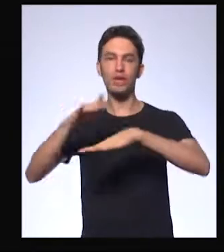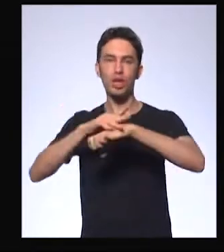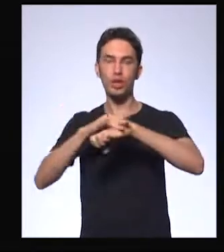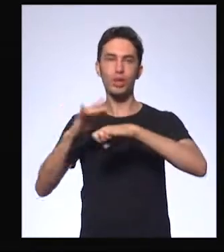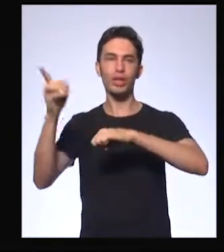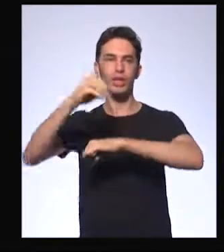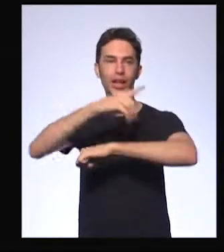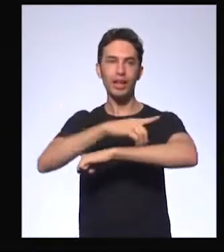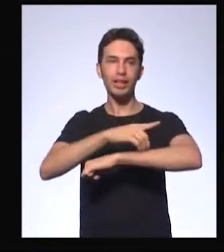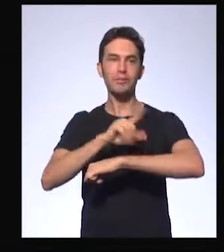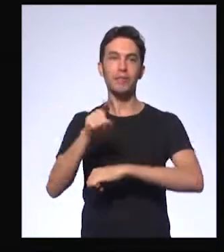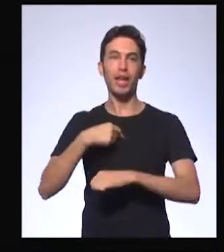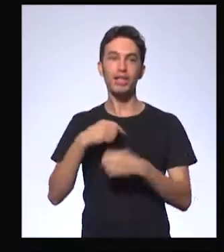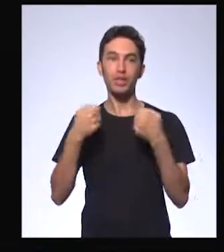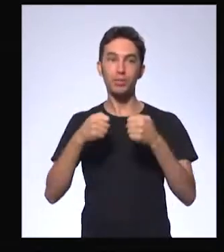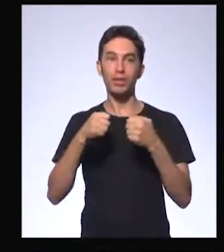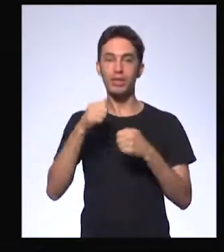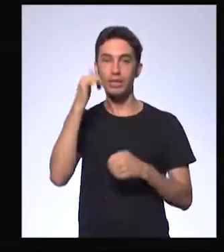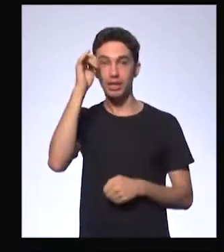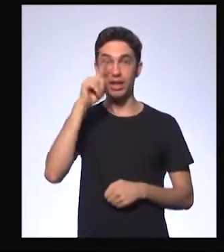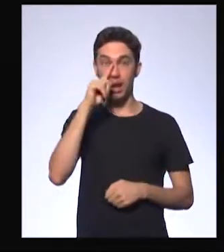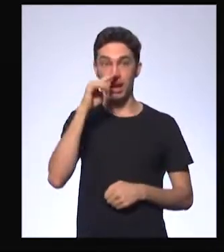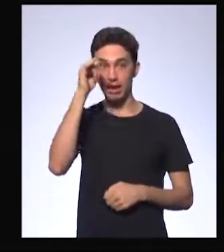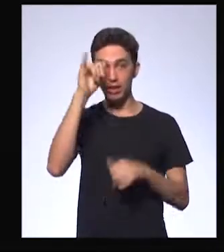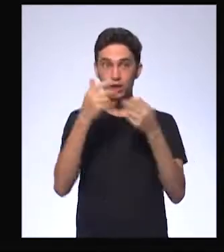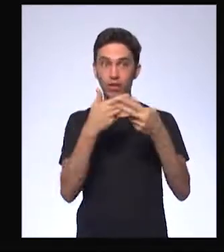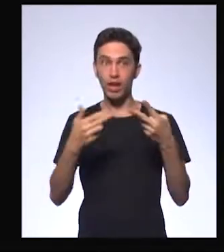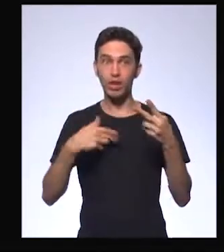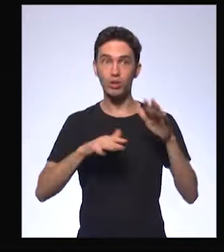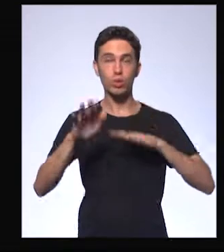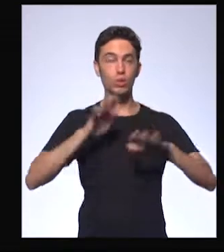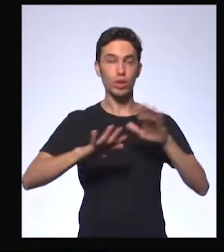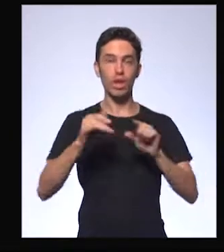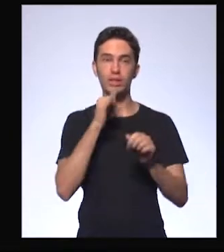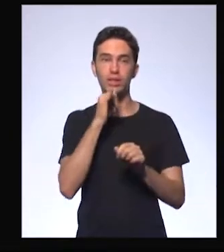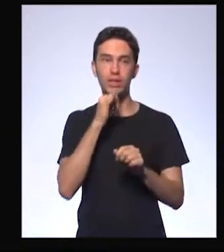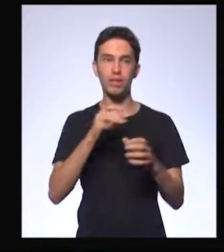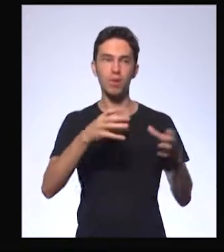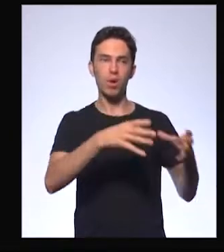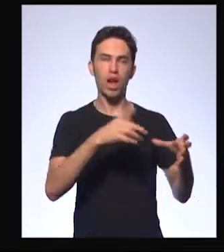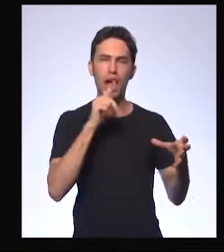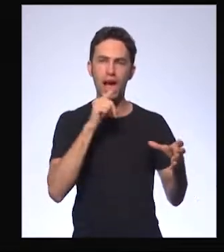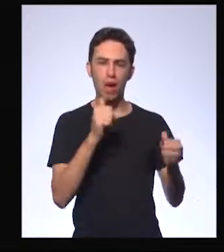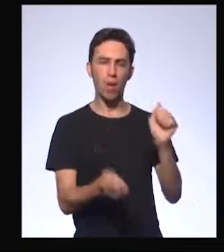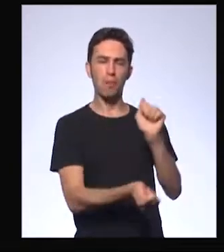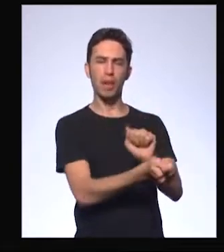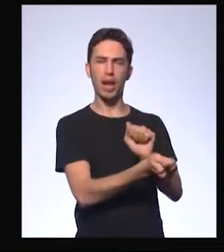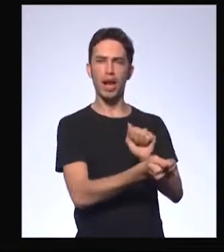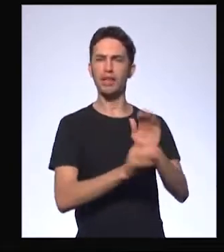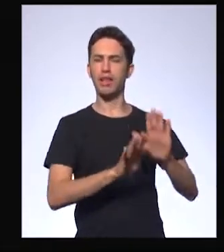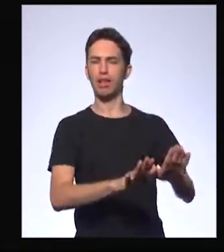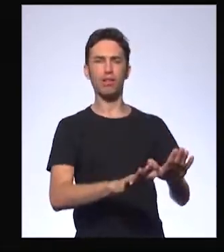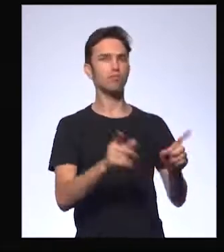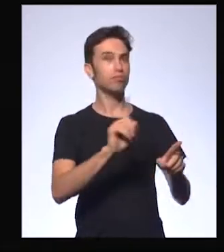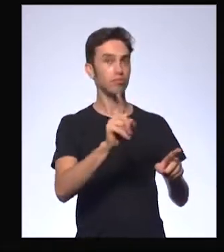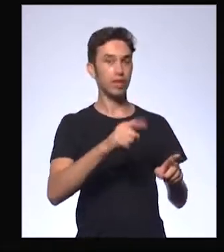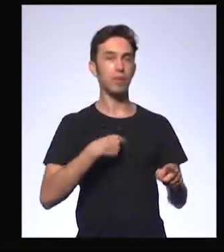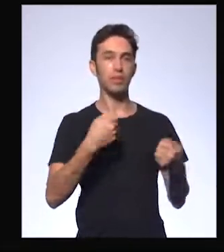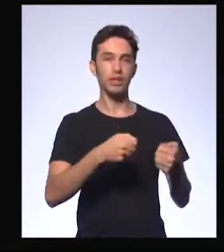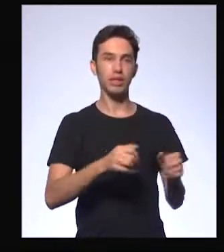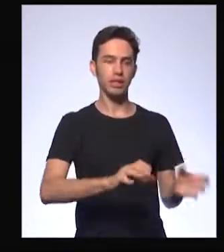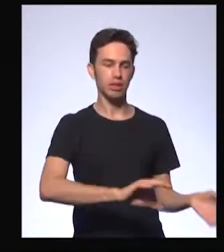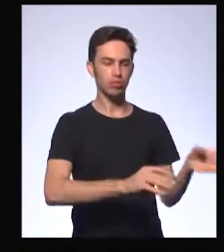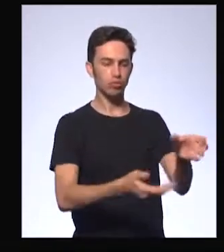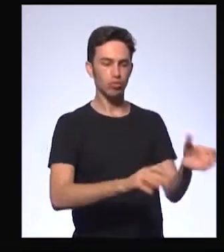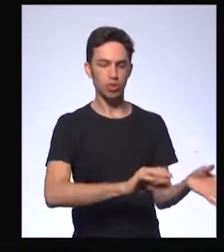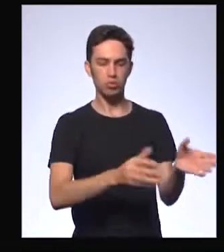nos vasinhos de plantas, pneus e garrafas, pois é onde ele costuma se desenvolver. Bom, logo no segundo